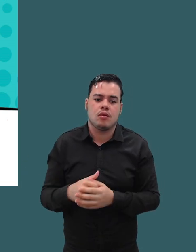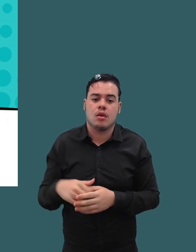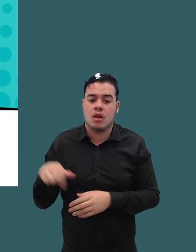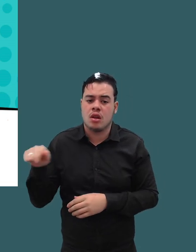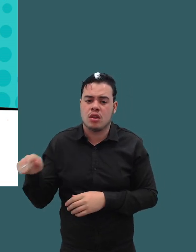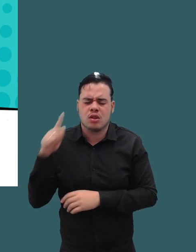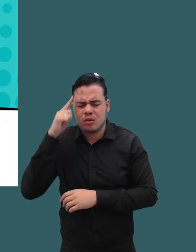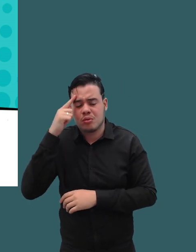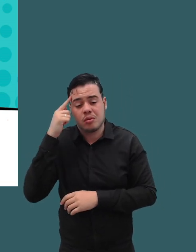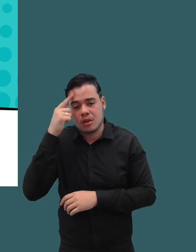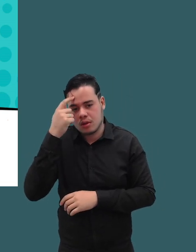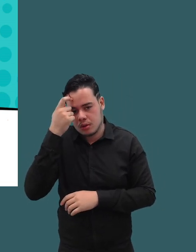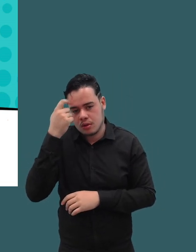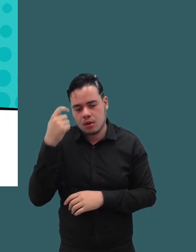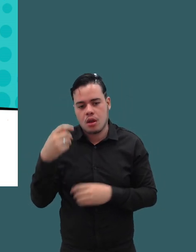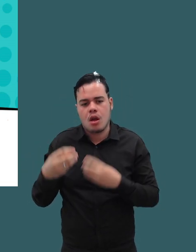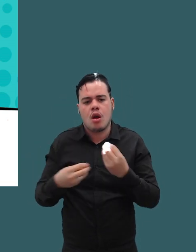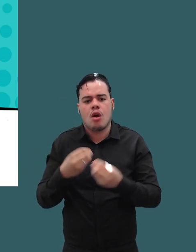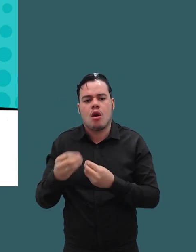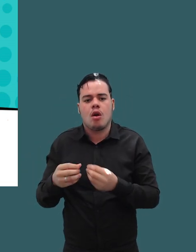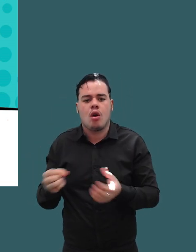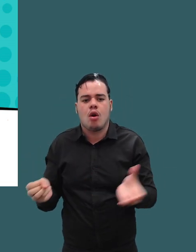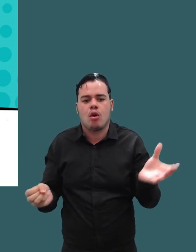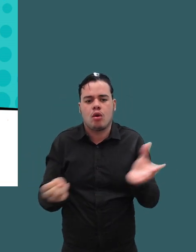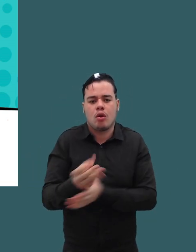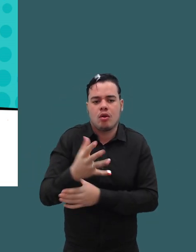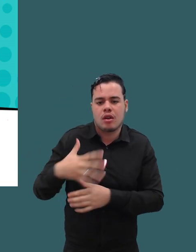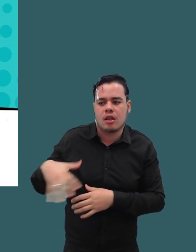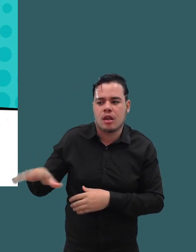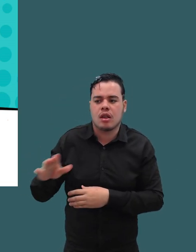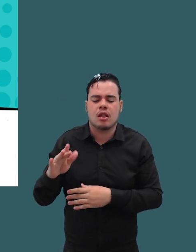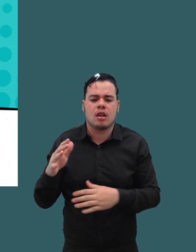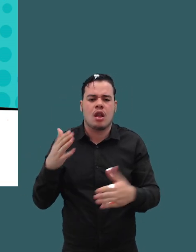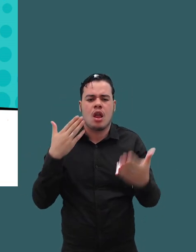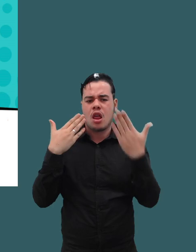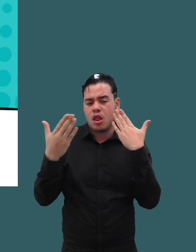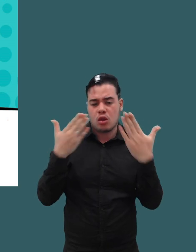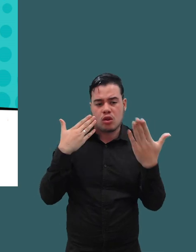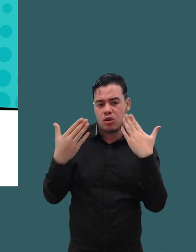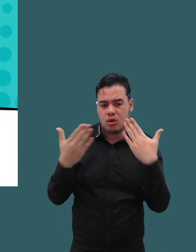a gente pensar o novo ambiente das redes sociais, e é necessário